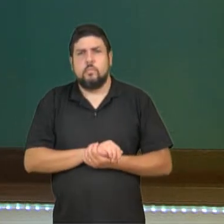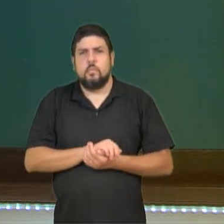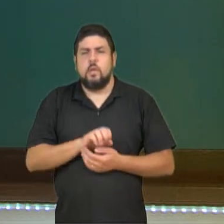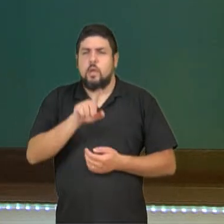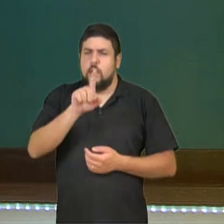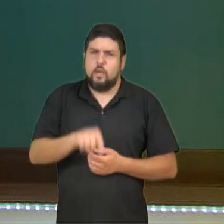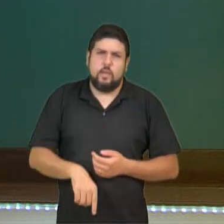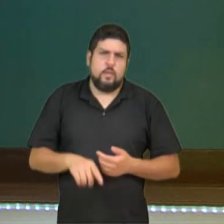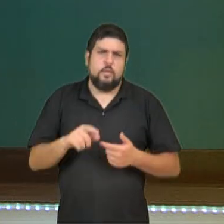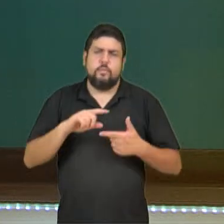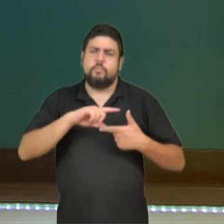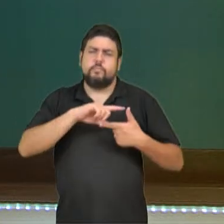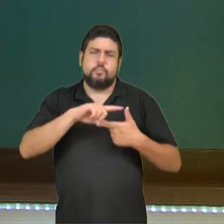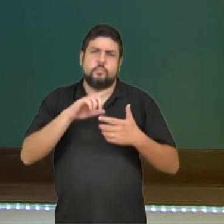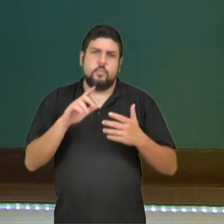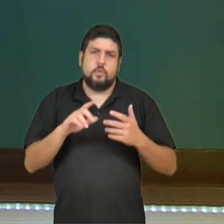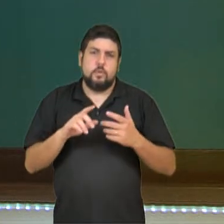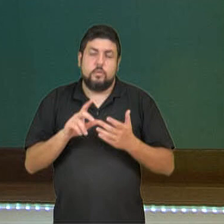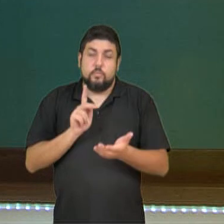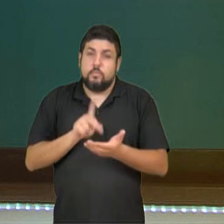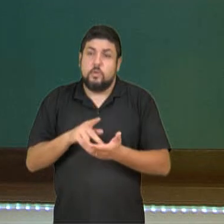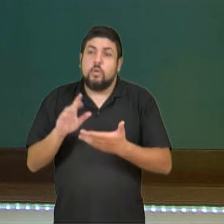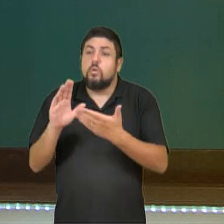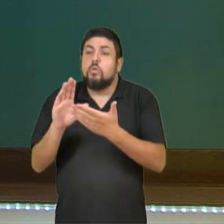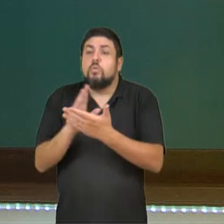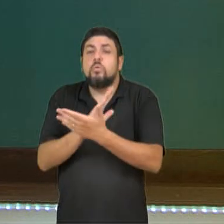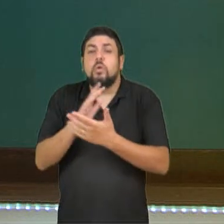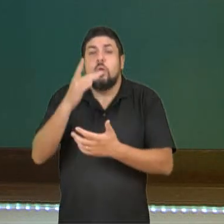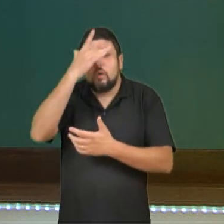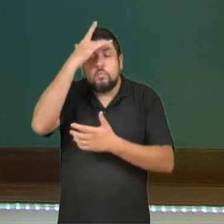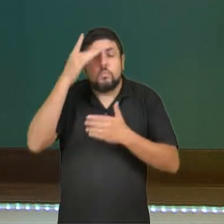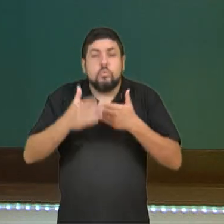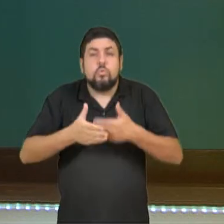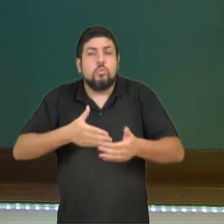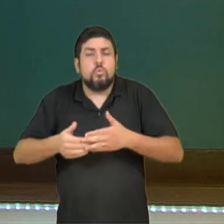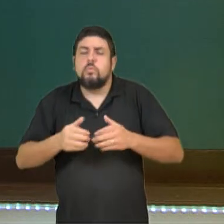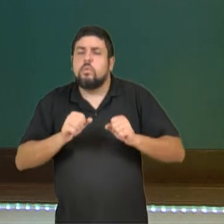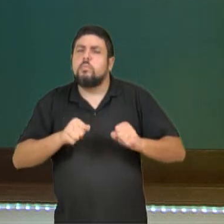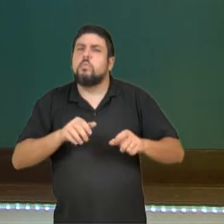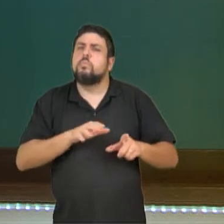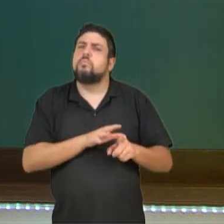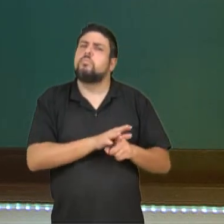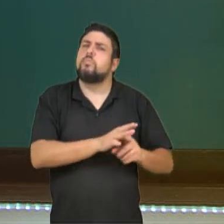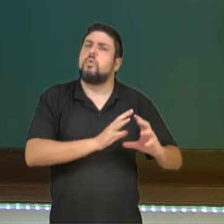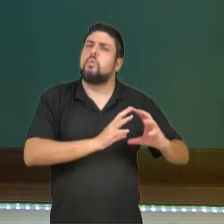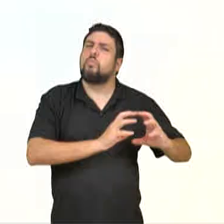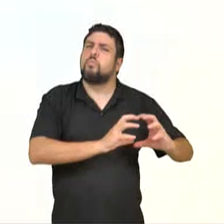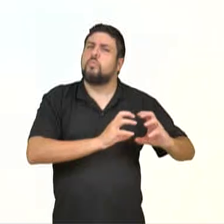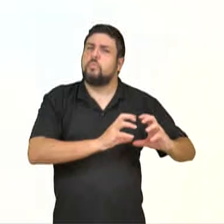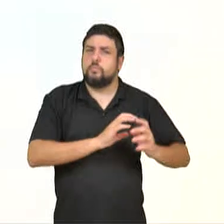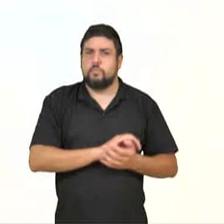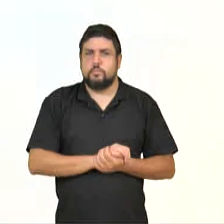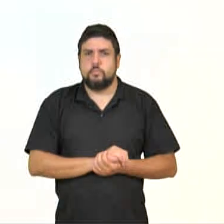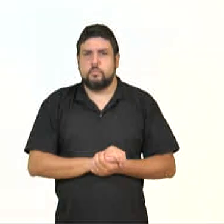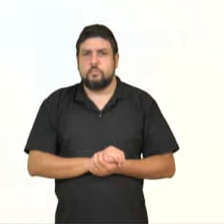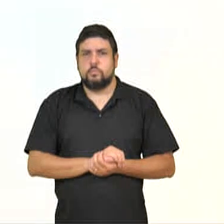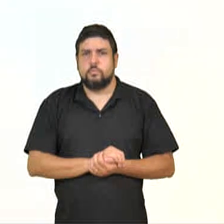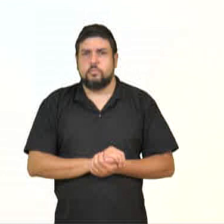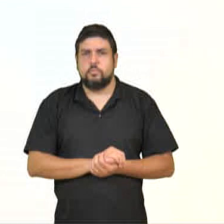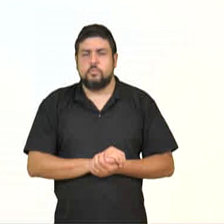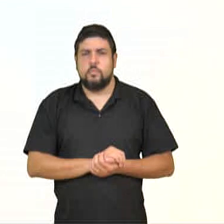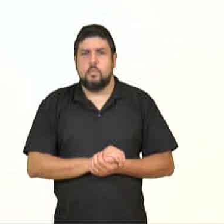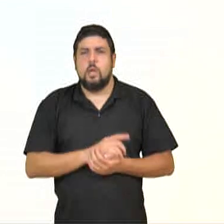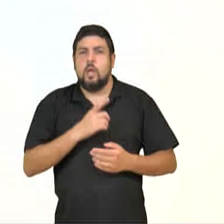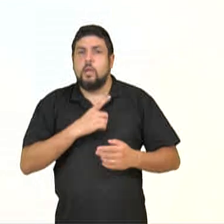tabu, porque qualquer um pode participar, independente da idade, de qualquer um dos dois esportes. Existem campeonatos regionais que são divididos